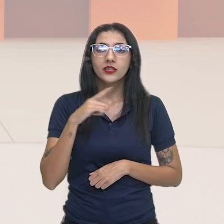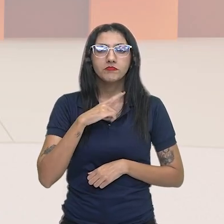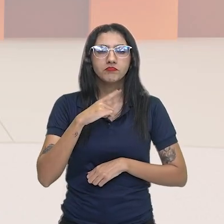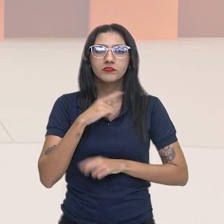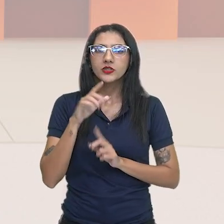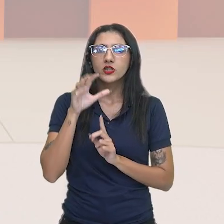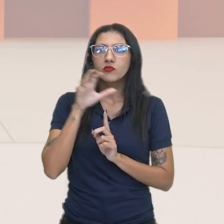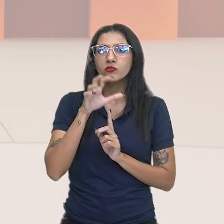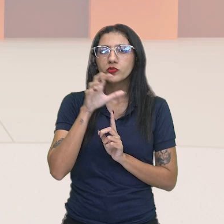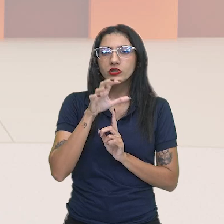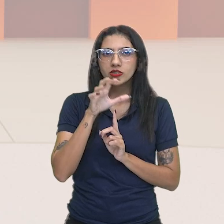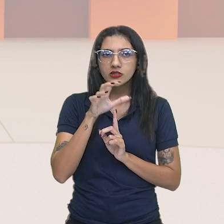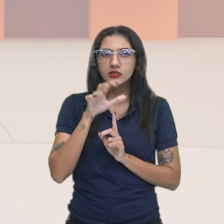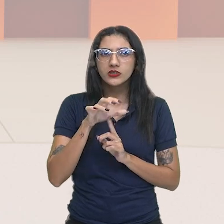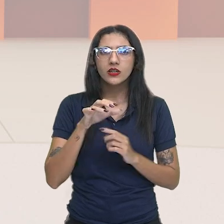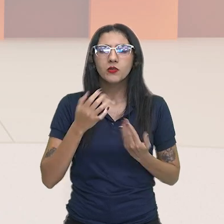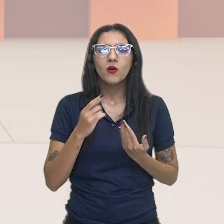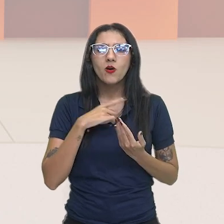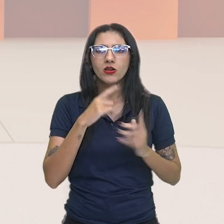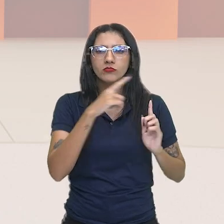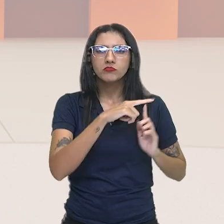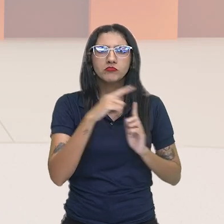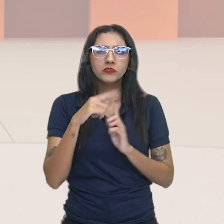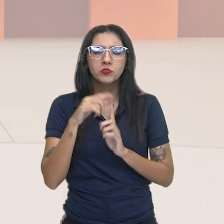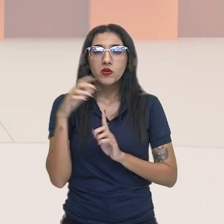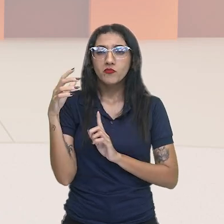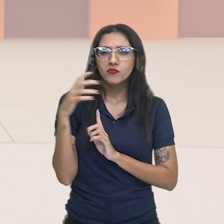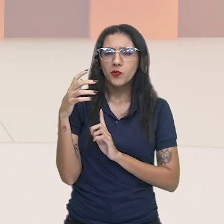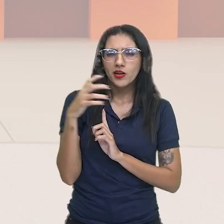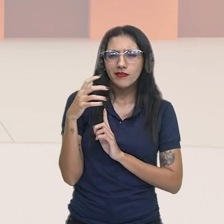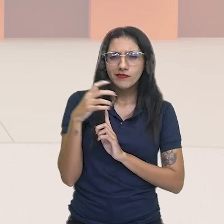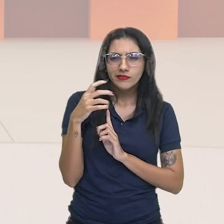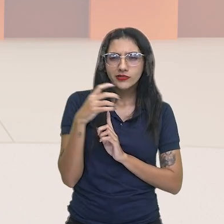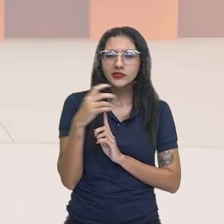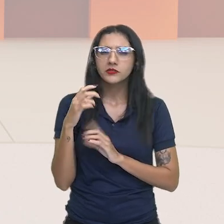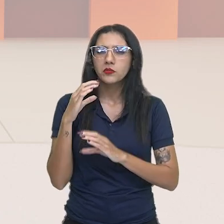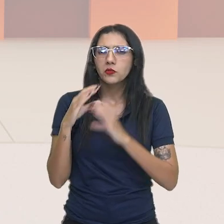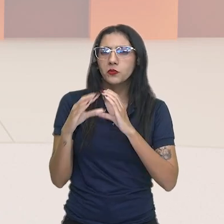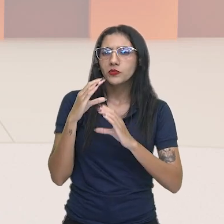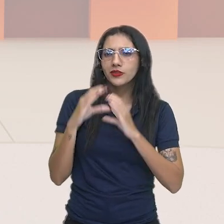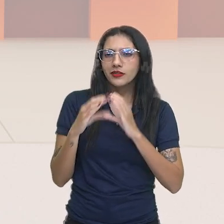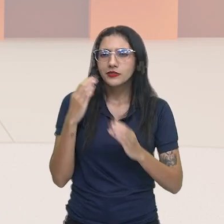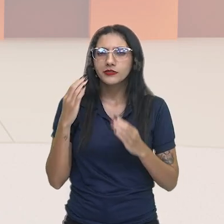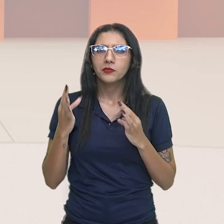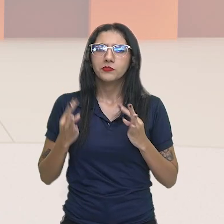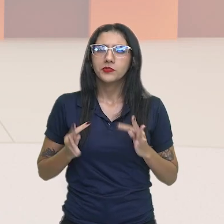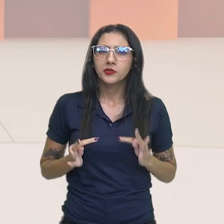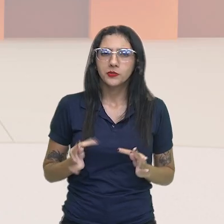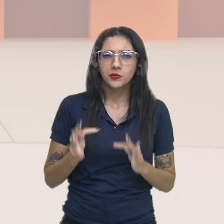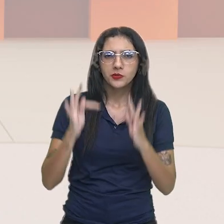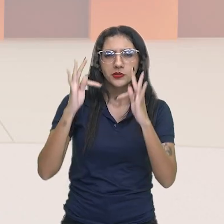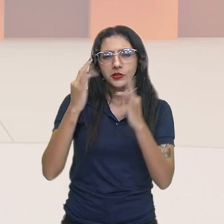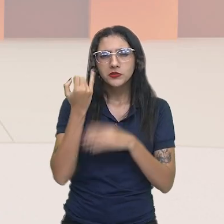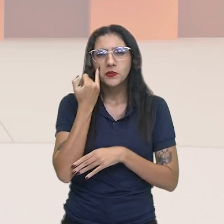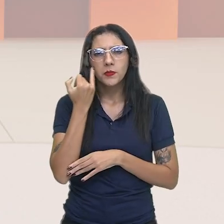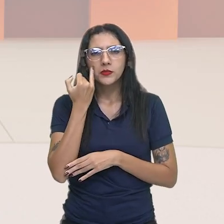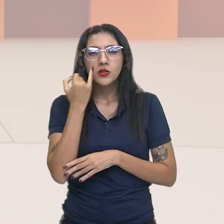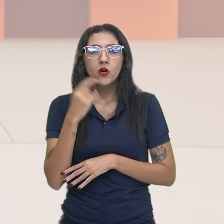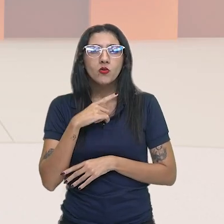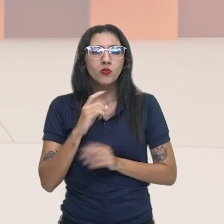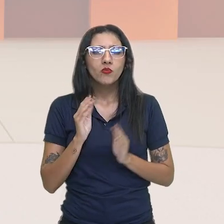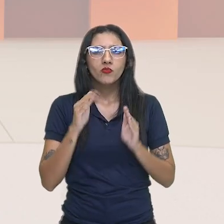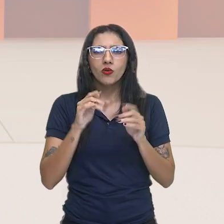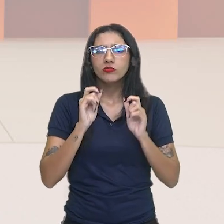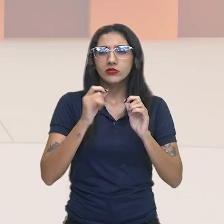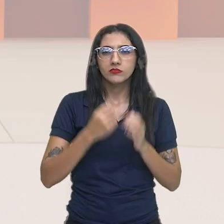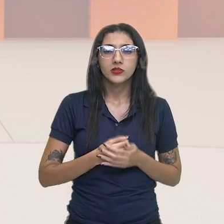né, exerce influência, né, a influência dos meios de comunicação e das tecnologias da informação voltados